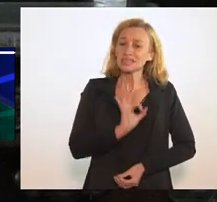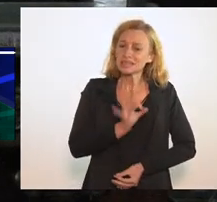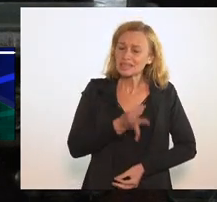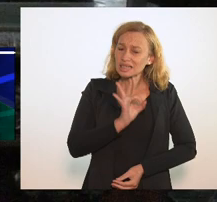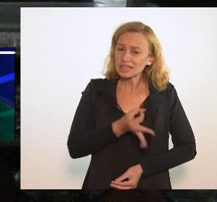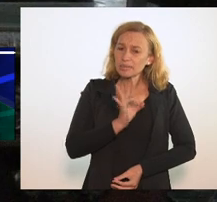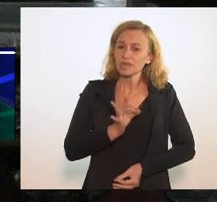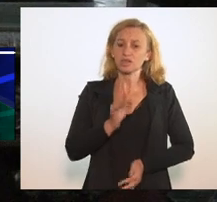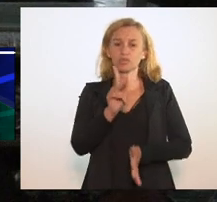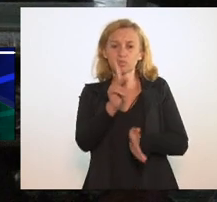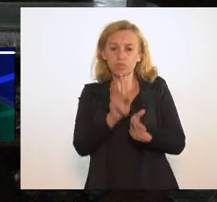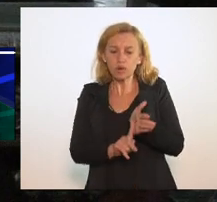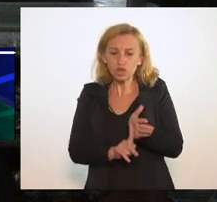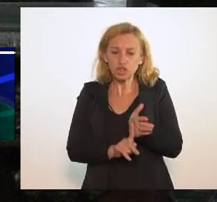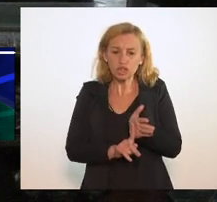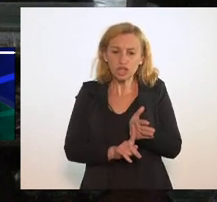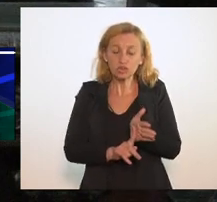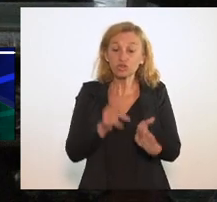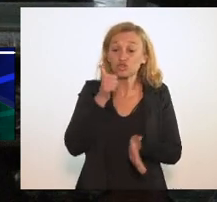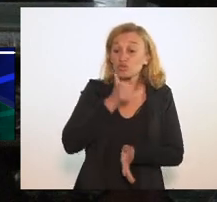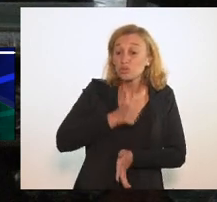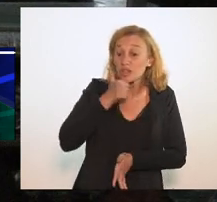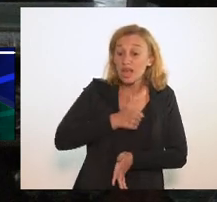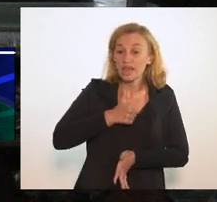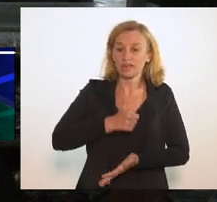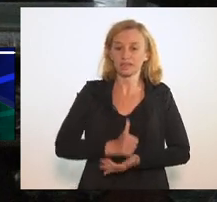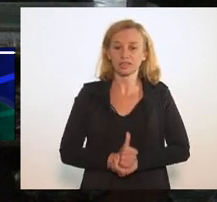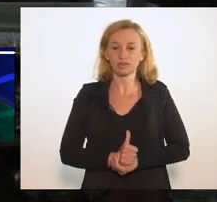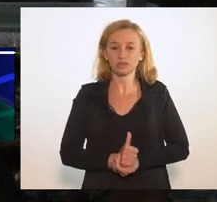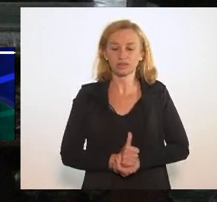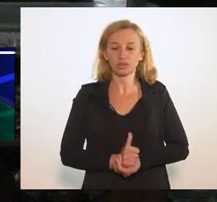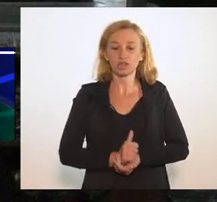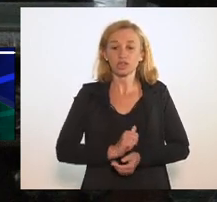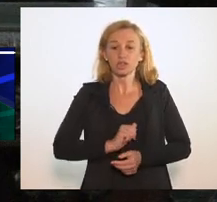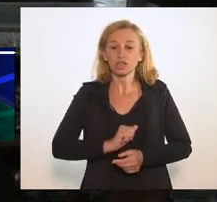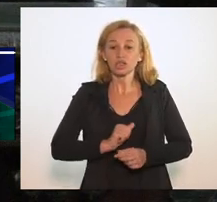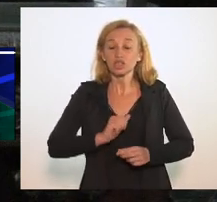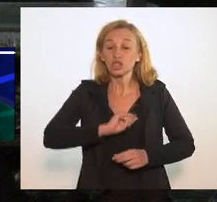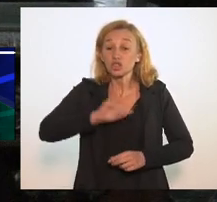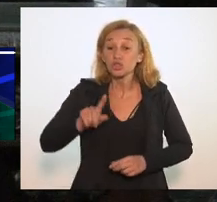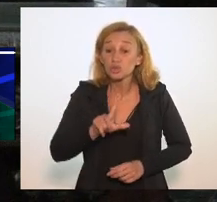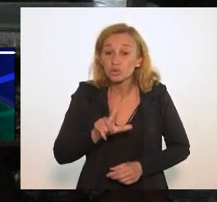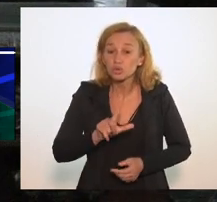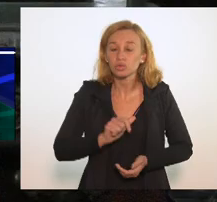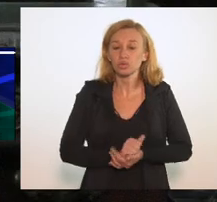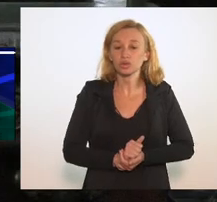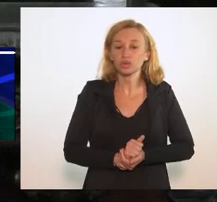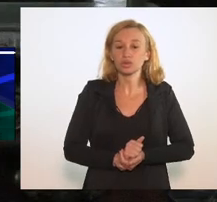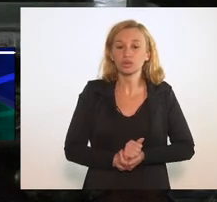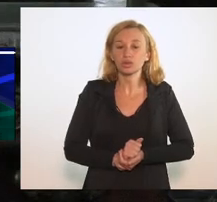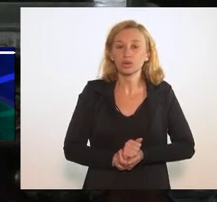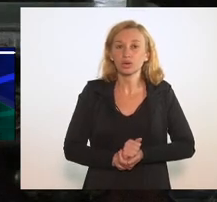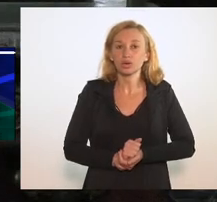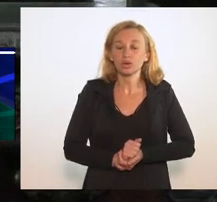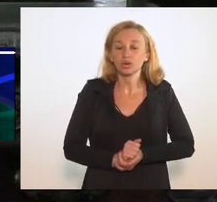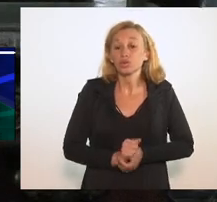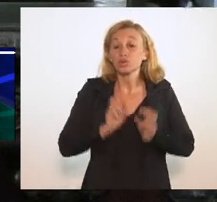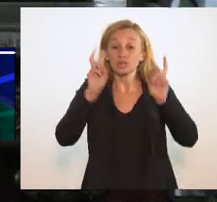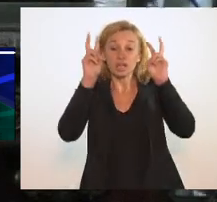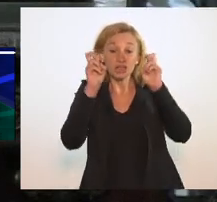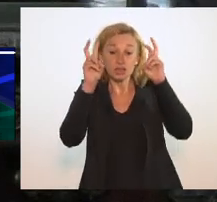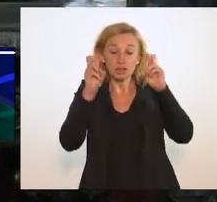coloca projetos de mulheres. Em julho, coloca os projetos sobre as